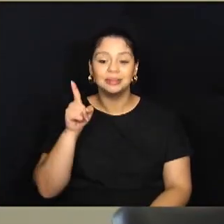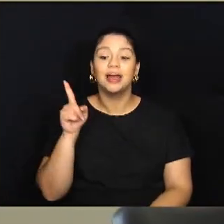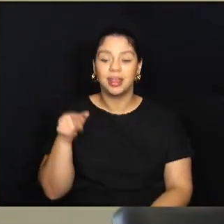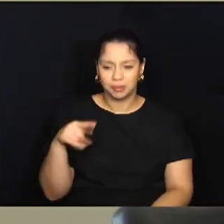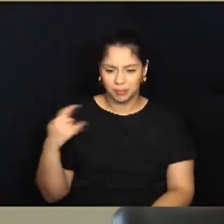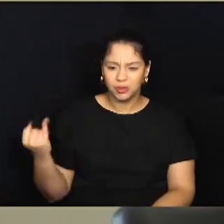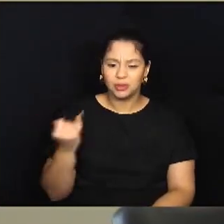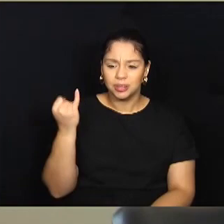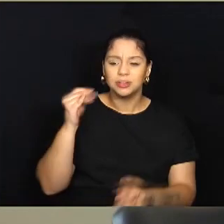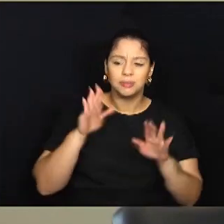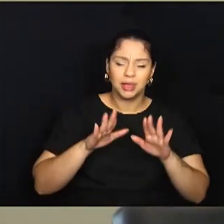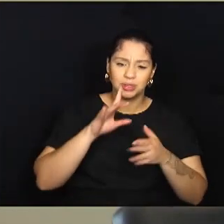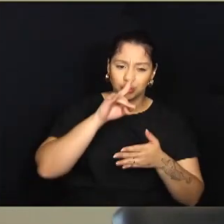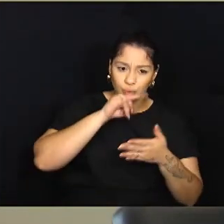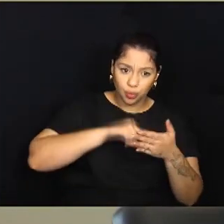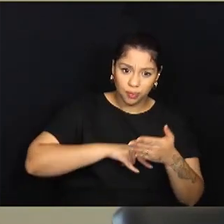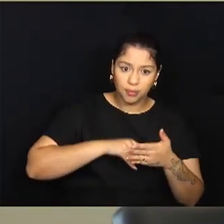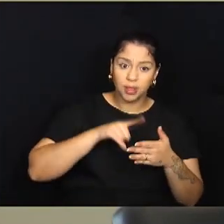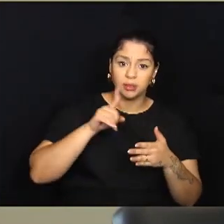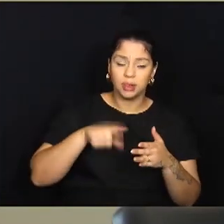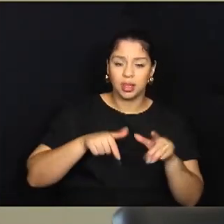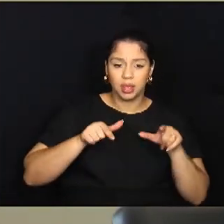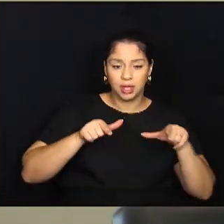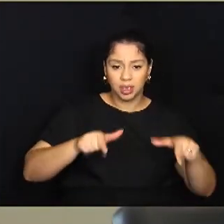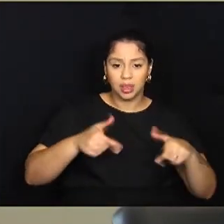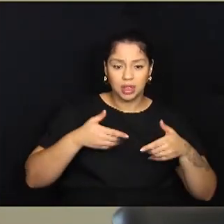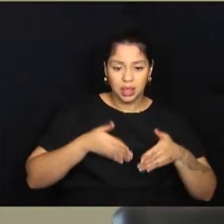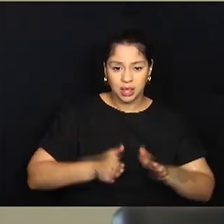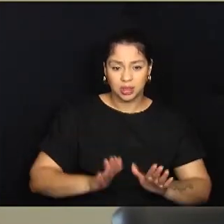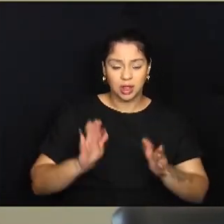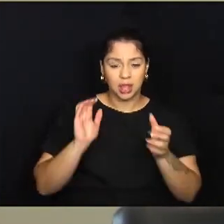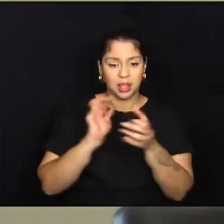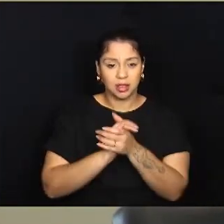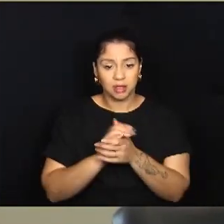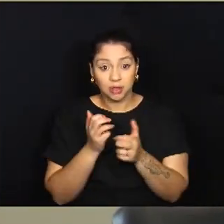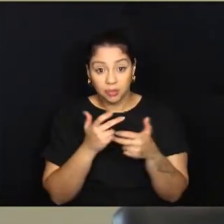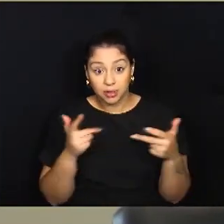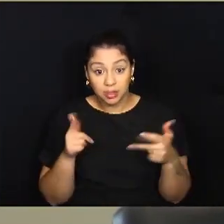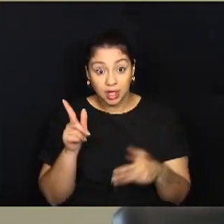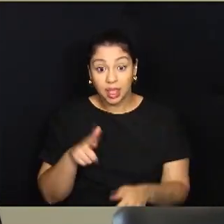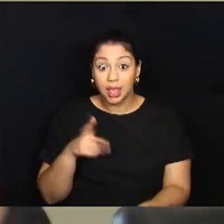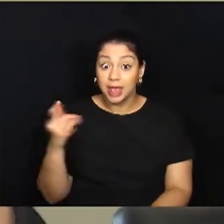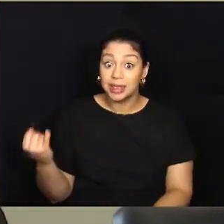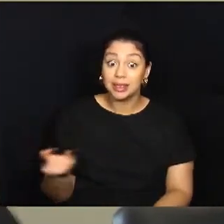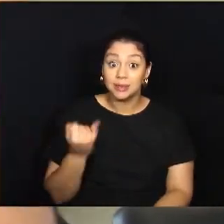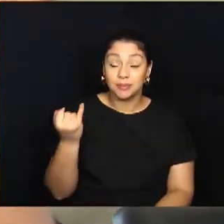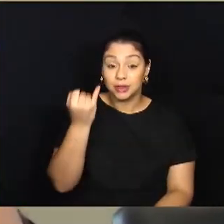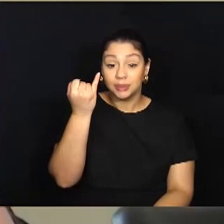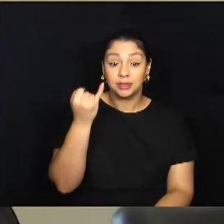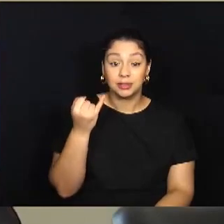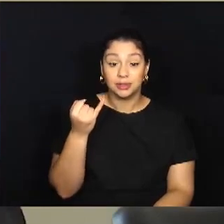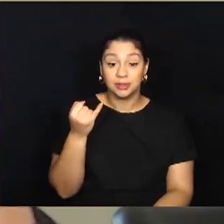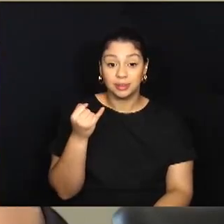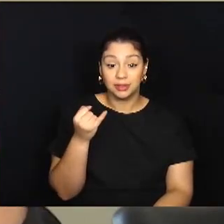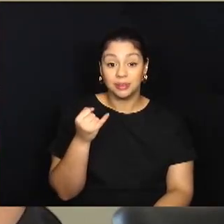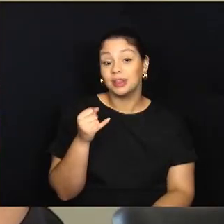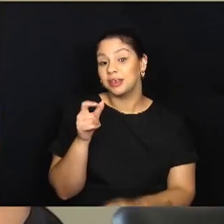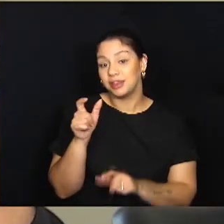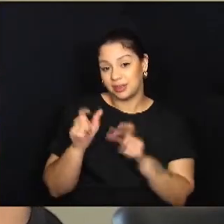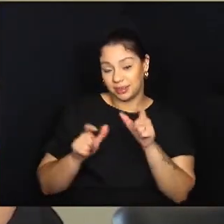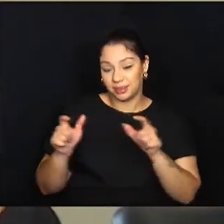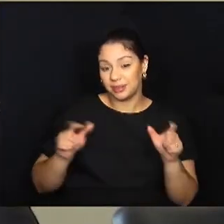importante, mas a documentação, que são certidões de nascimento, casamento de todo mundo, é fundamental. E os ítalos descendentes estão